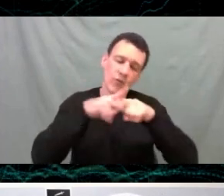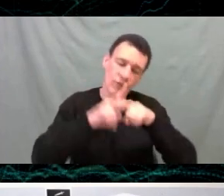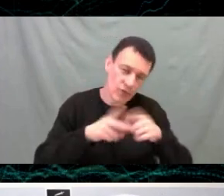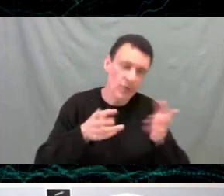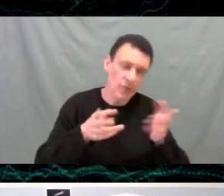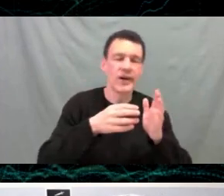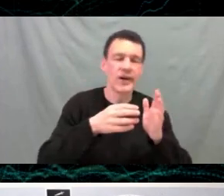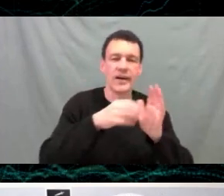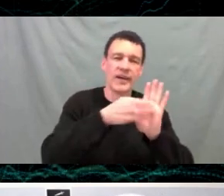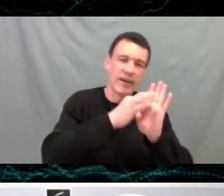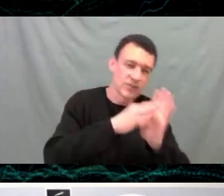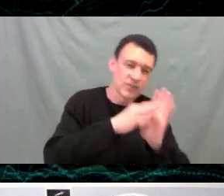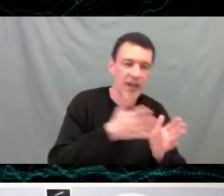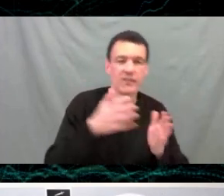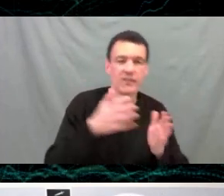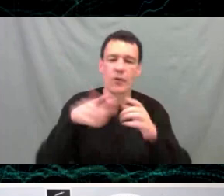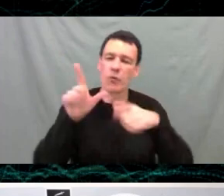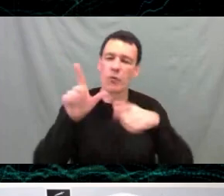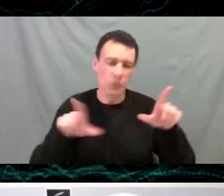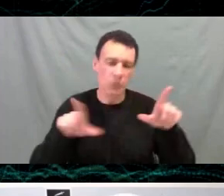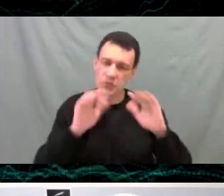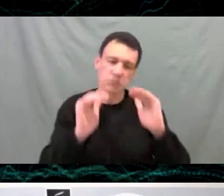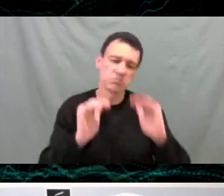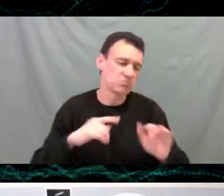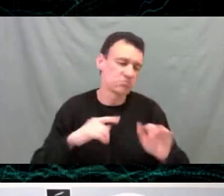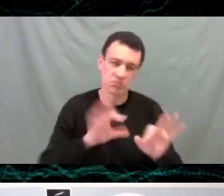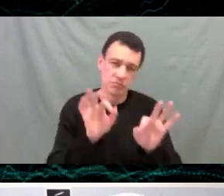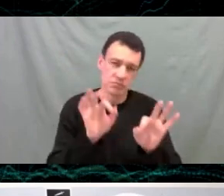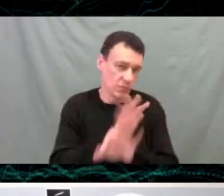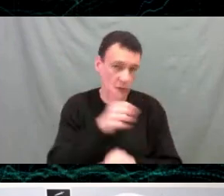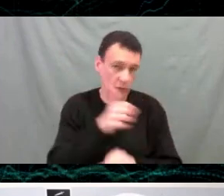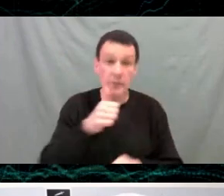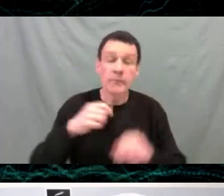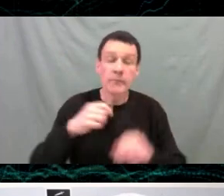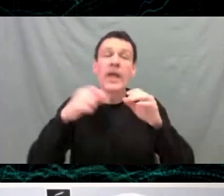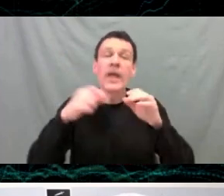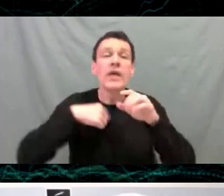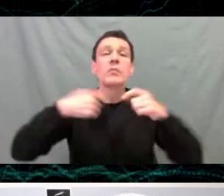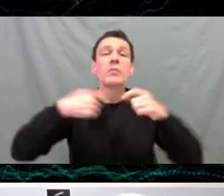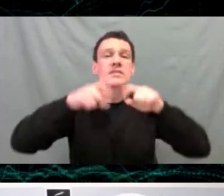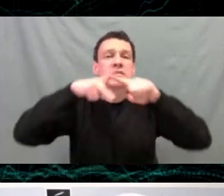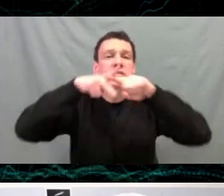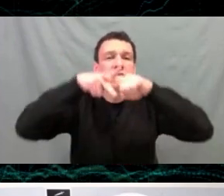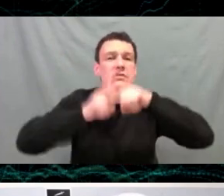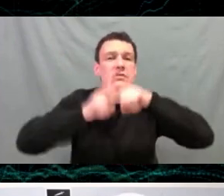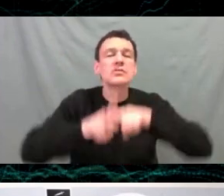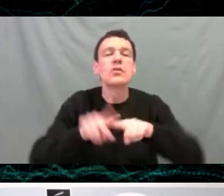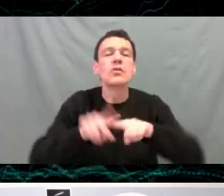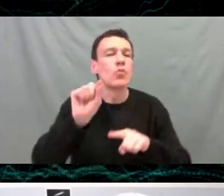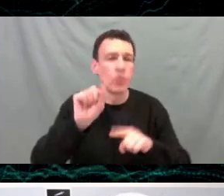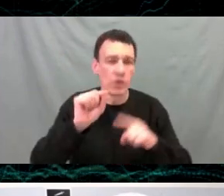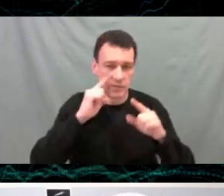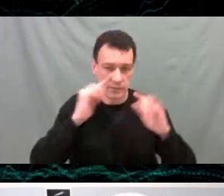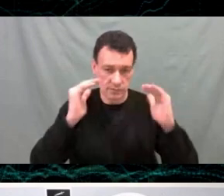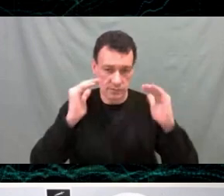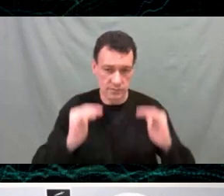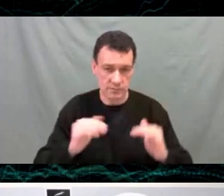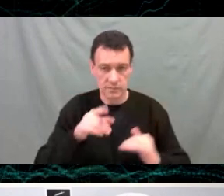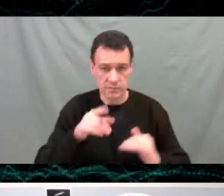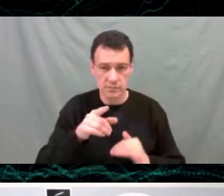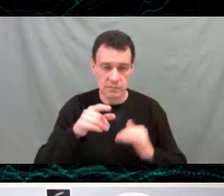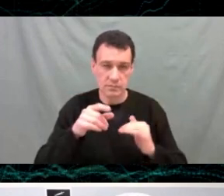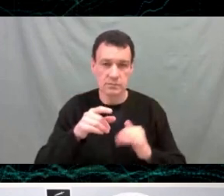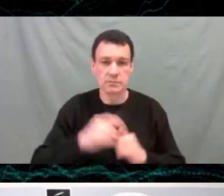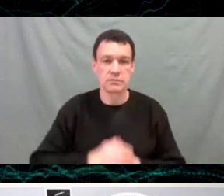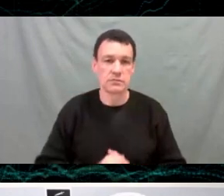outros. Então, aqui eu tenho os parâmetros que eu preciso ajustar.